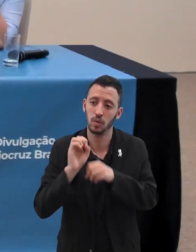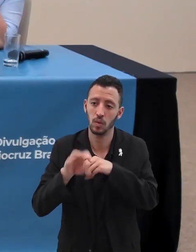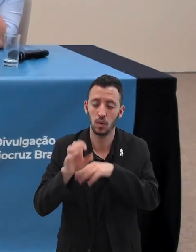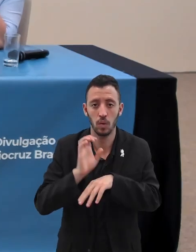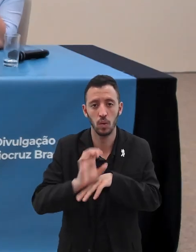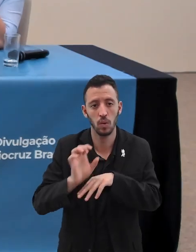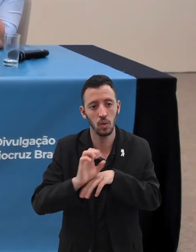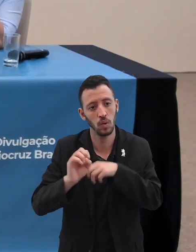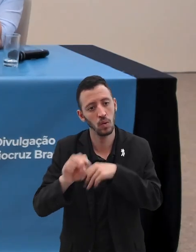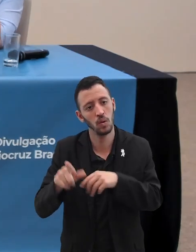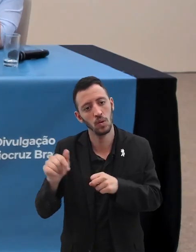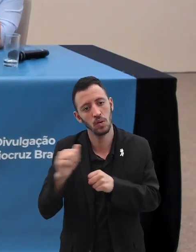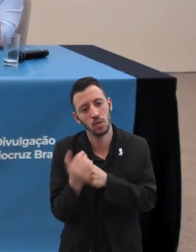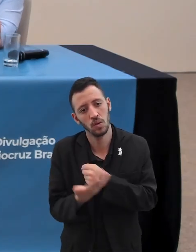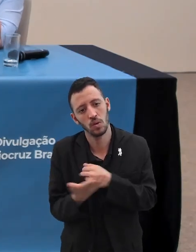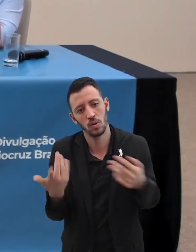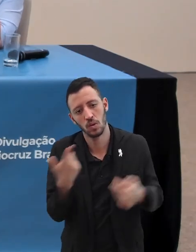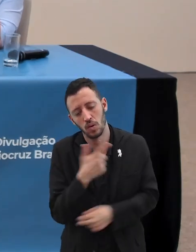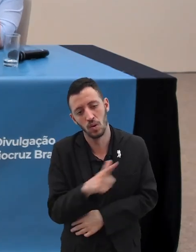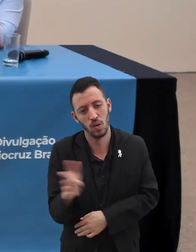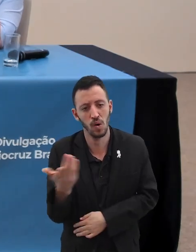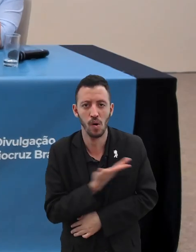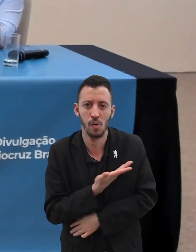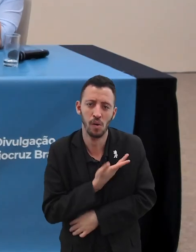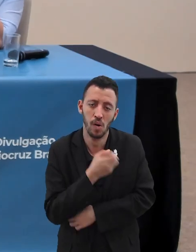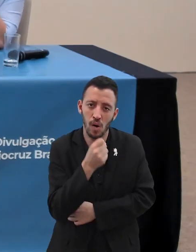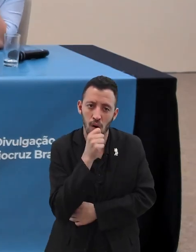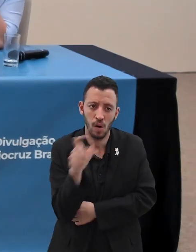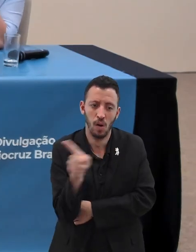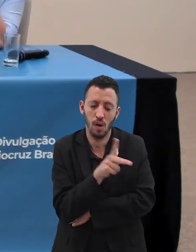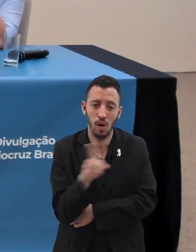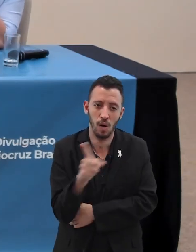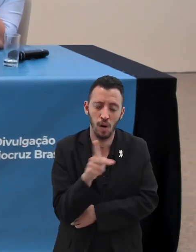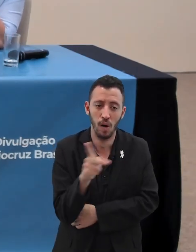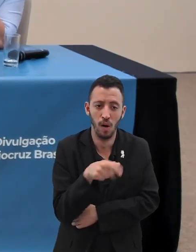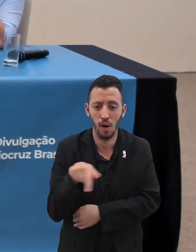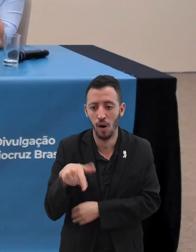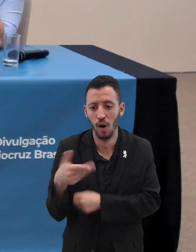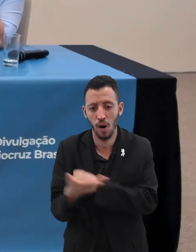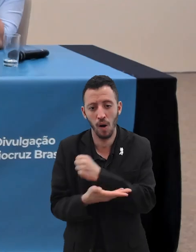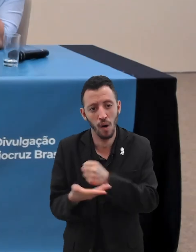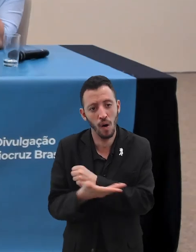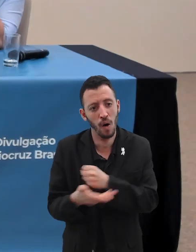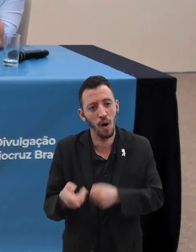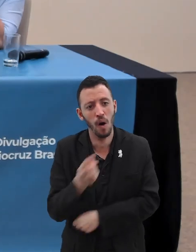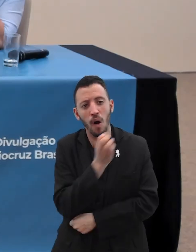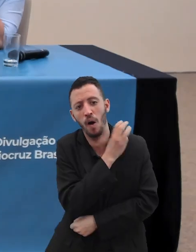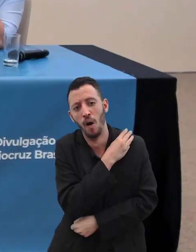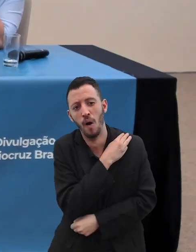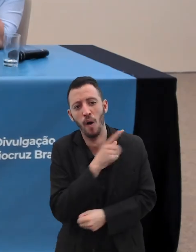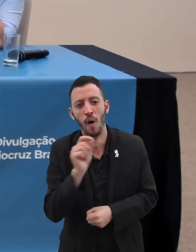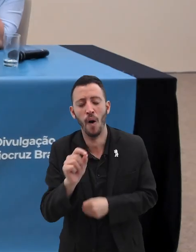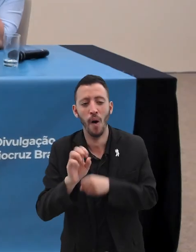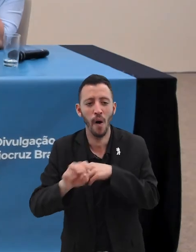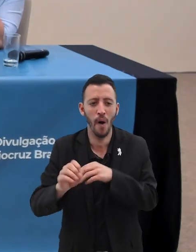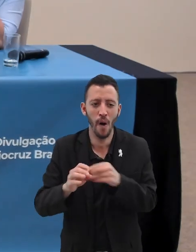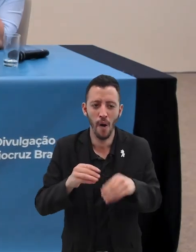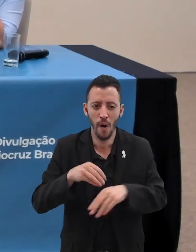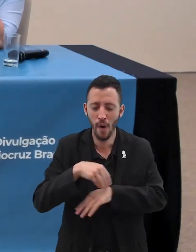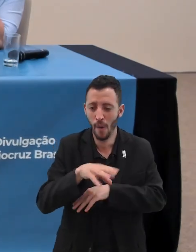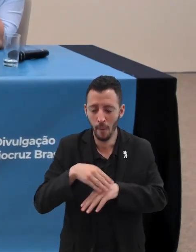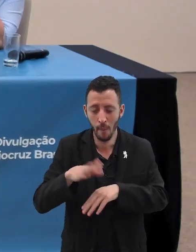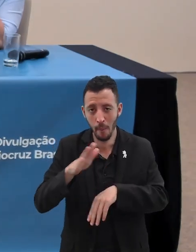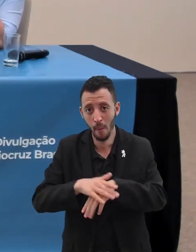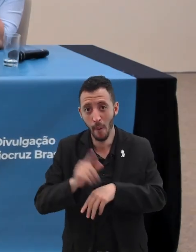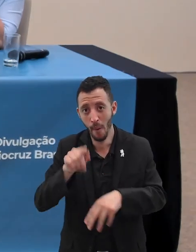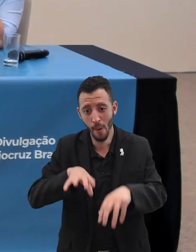a convite de uma amiga com outros colegas jornalistas, para professores de ensino básico, ensino médio, eu acho que a educação midiática, por mais que